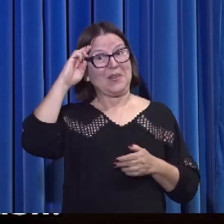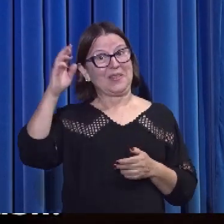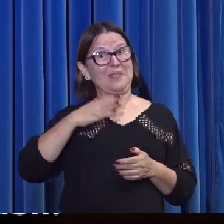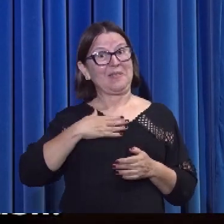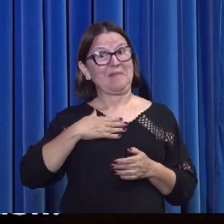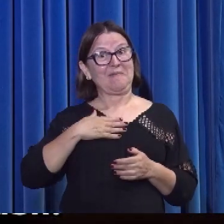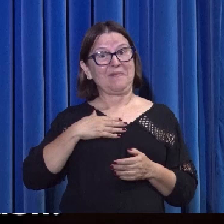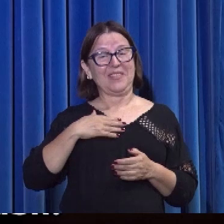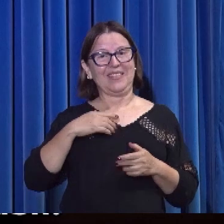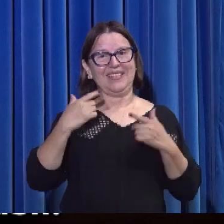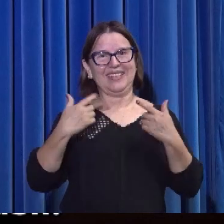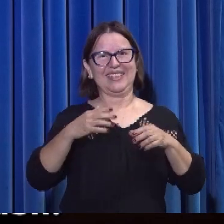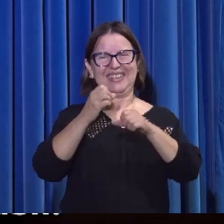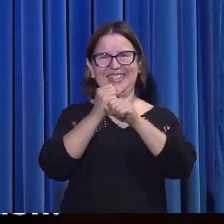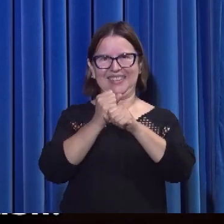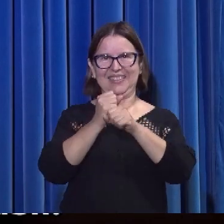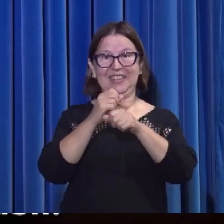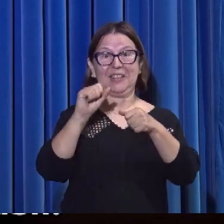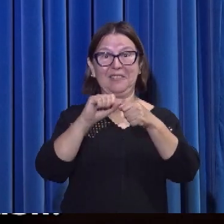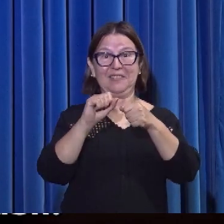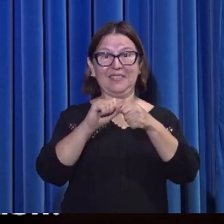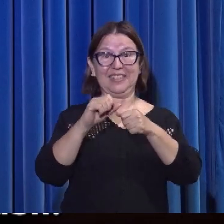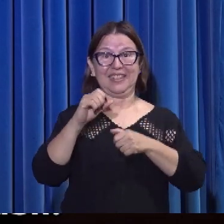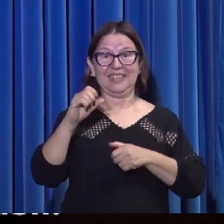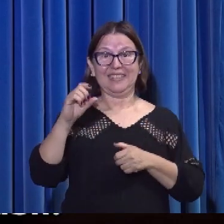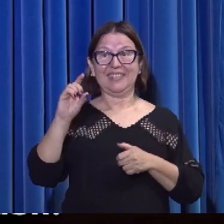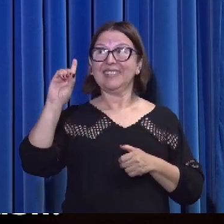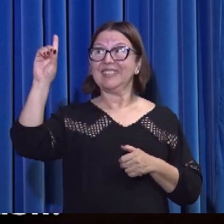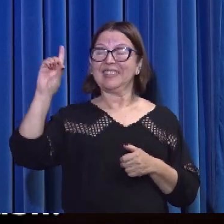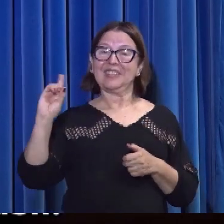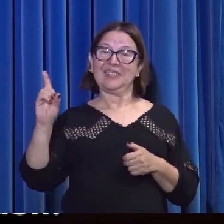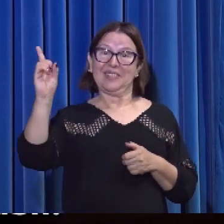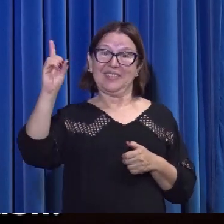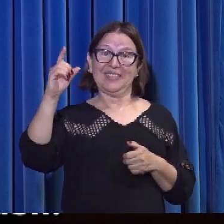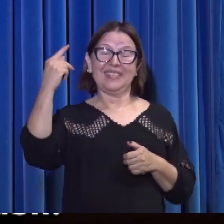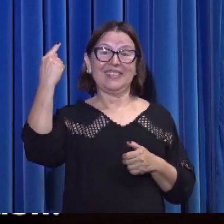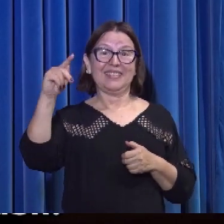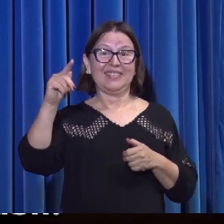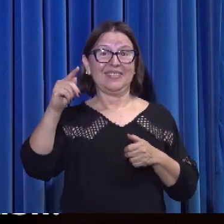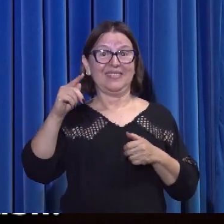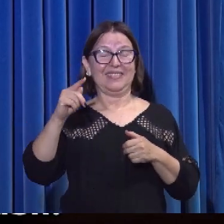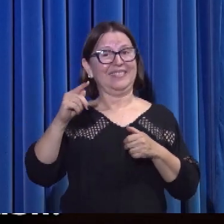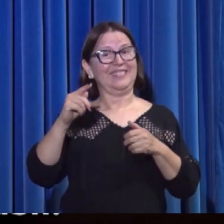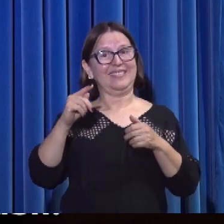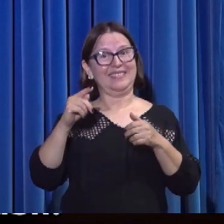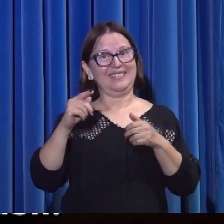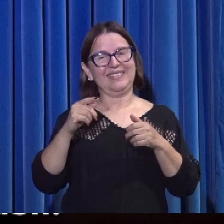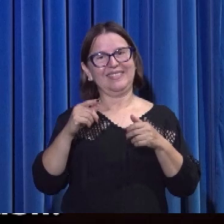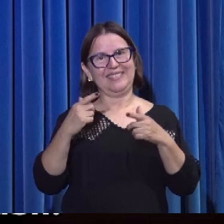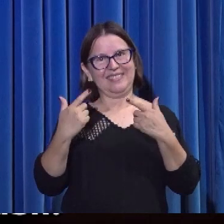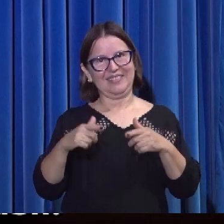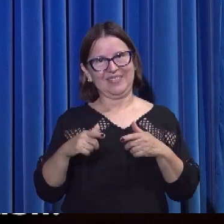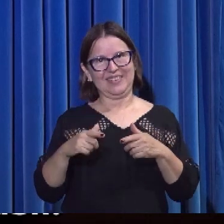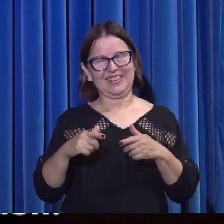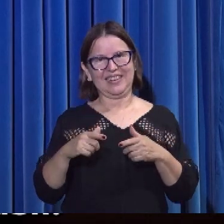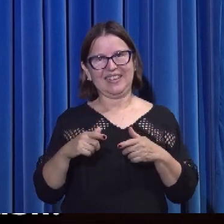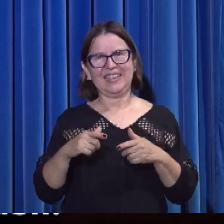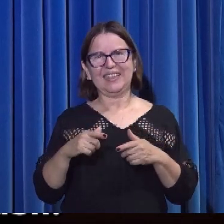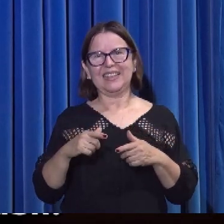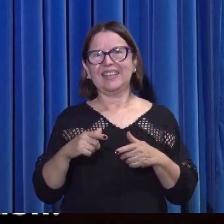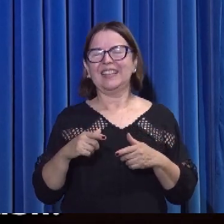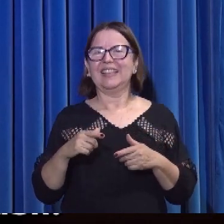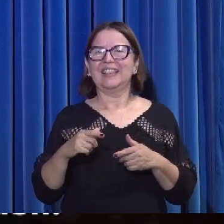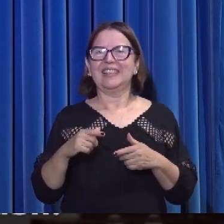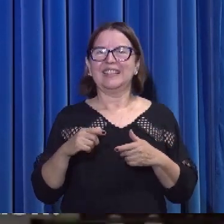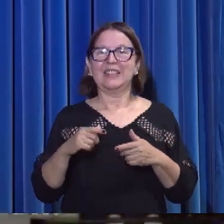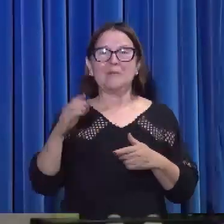do Altíssimo a tua morada, nenhum mal te sucederá, praga alguma chegará à tua tenda.